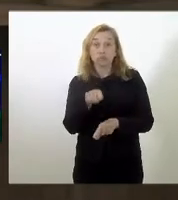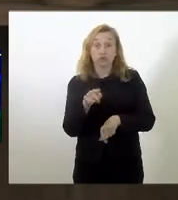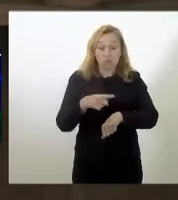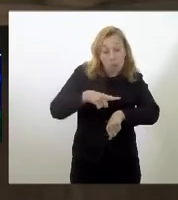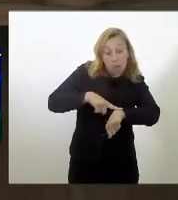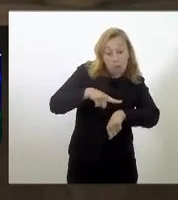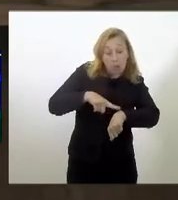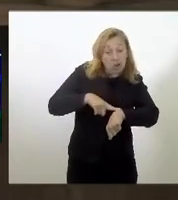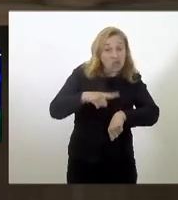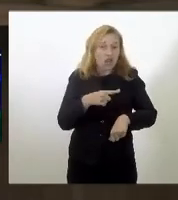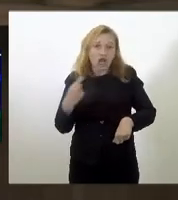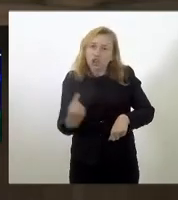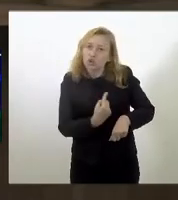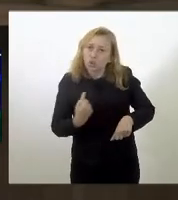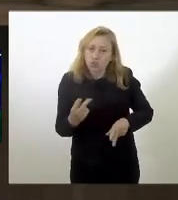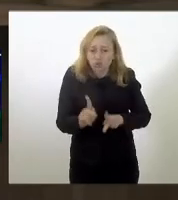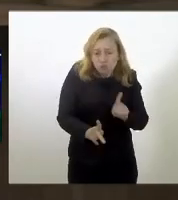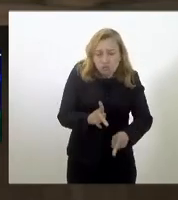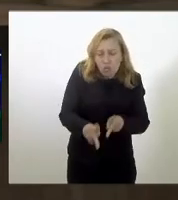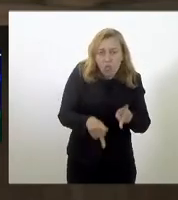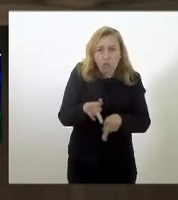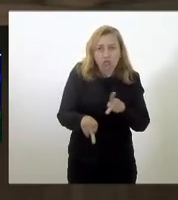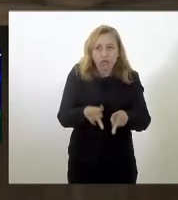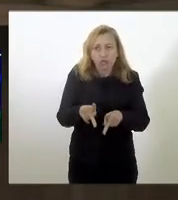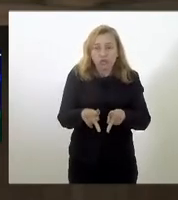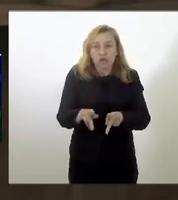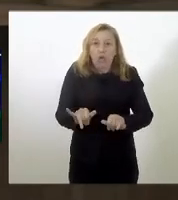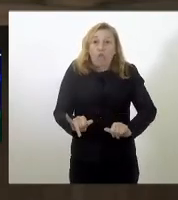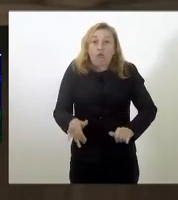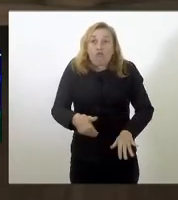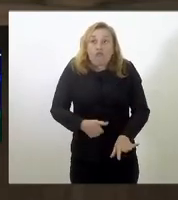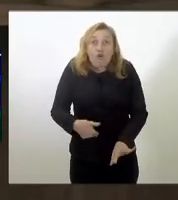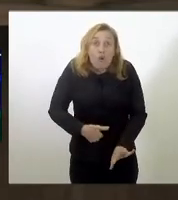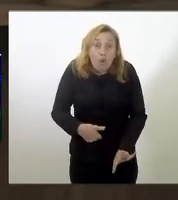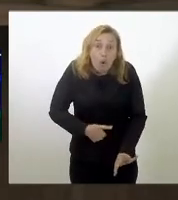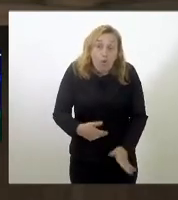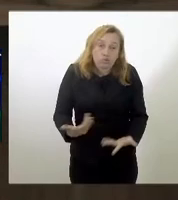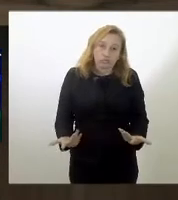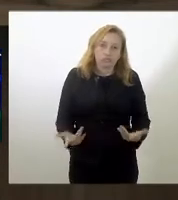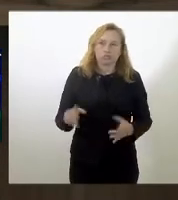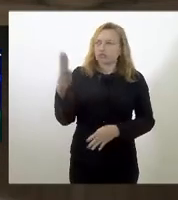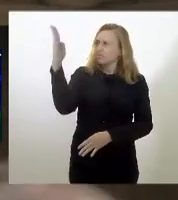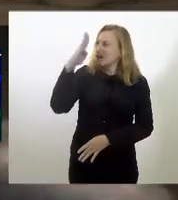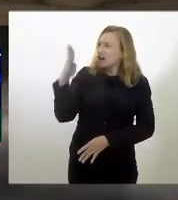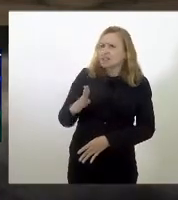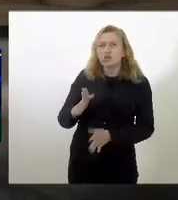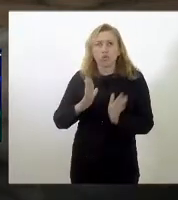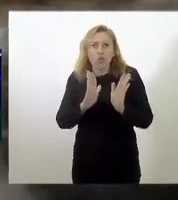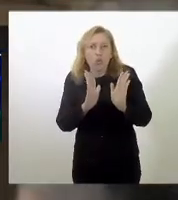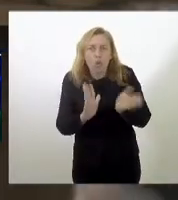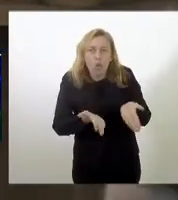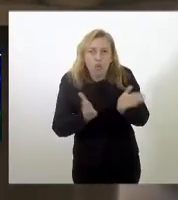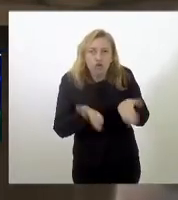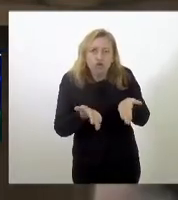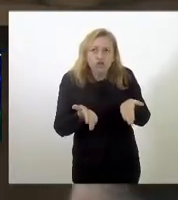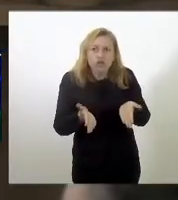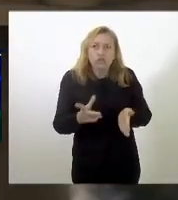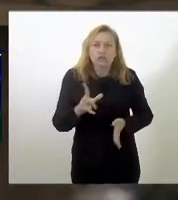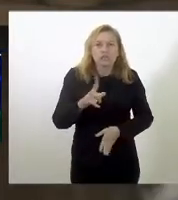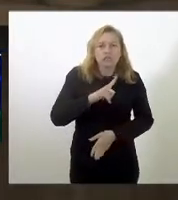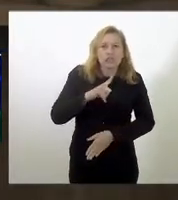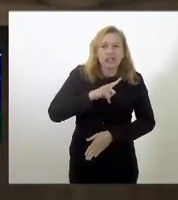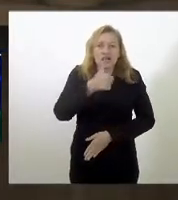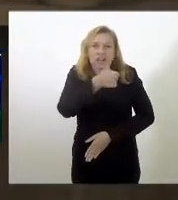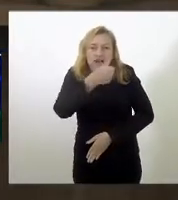momento onde a nossa população está passando fome, onde o Brasil hoje tem